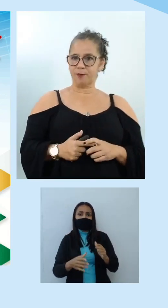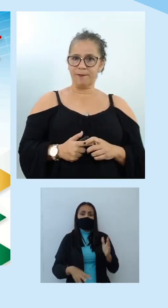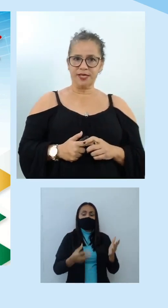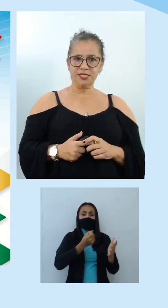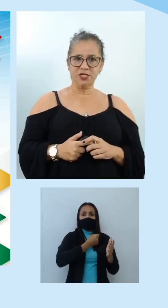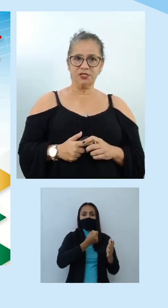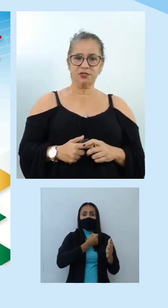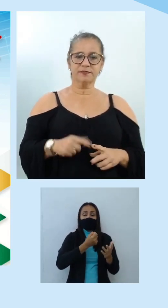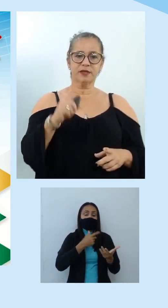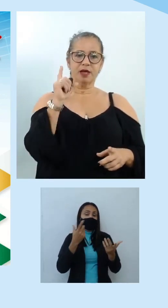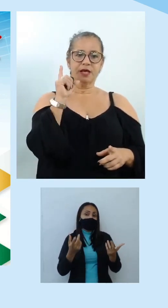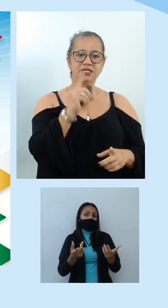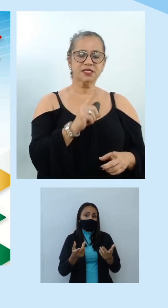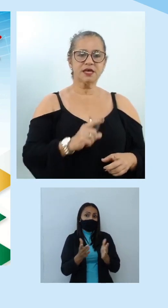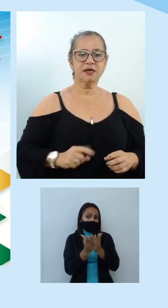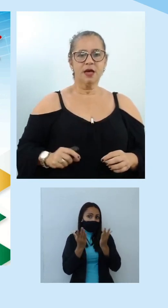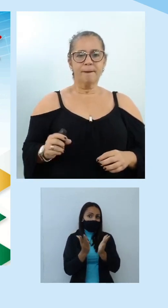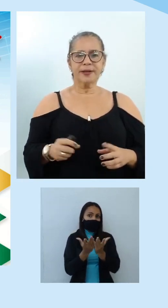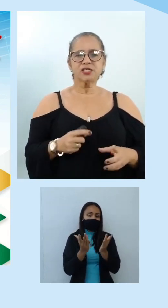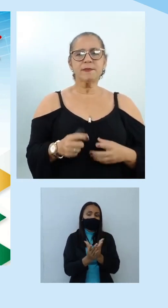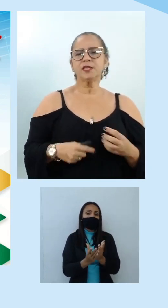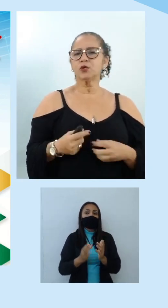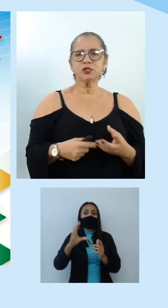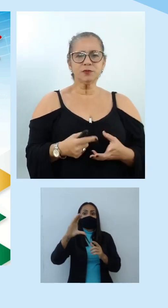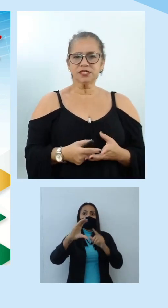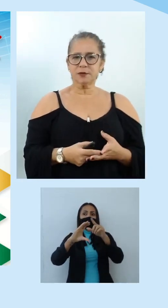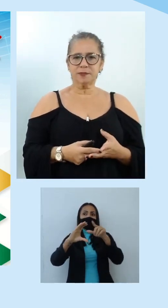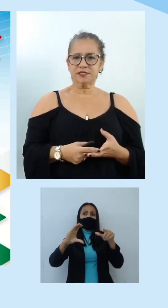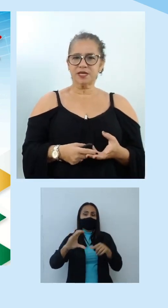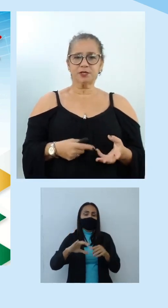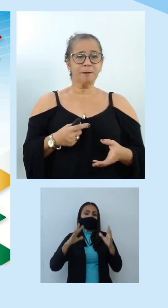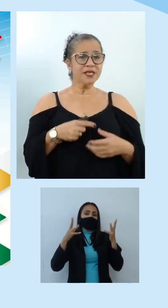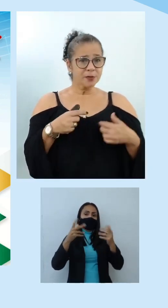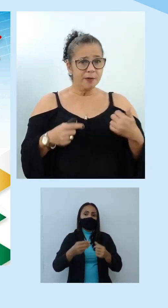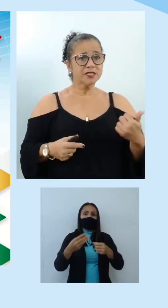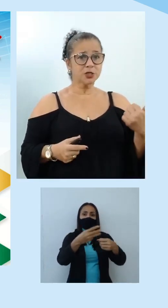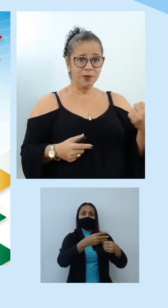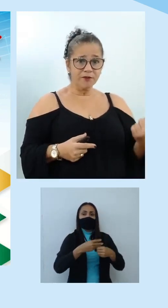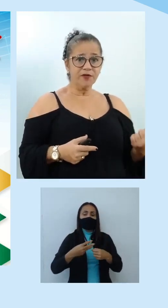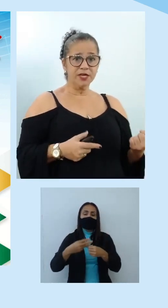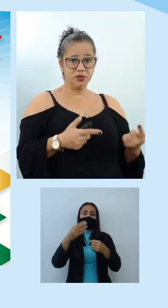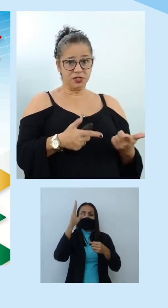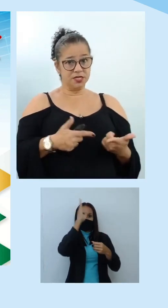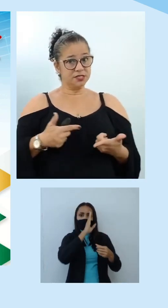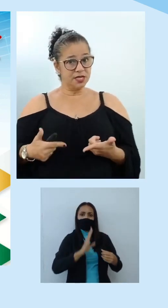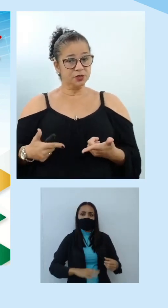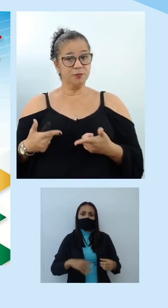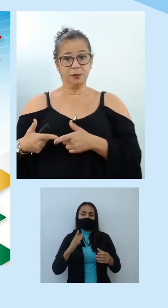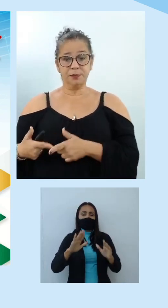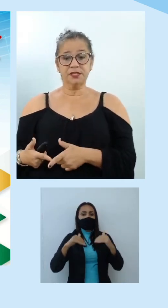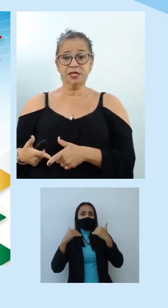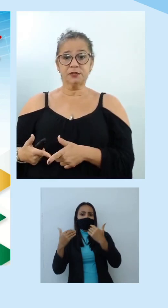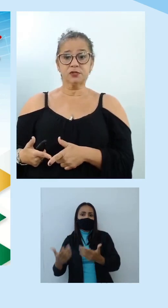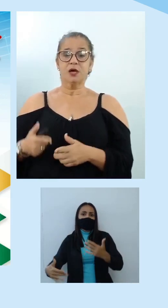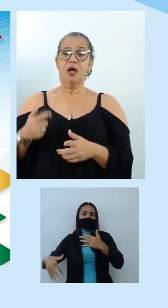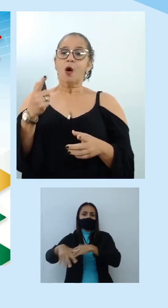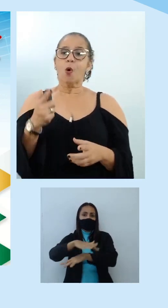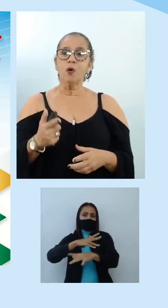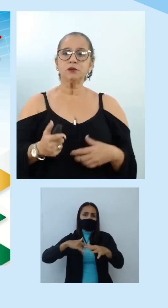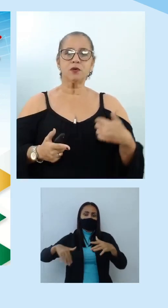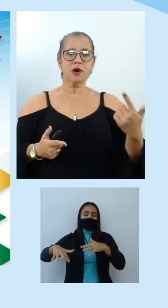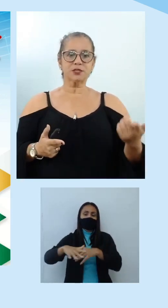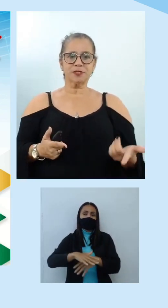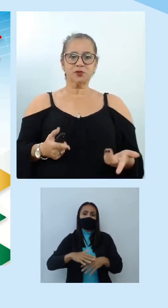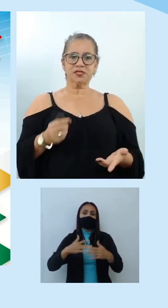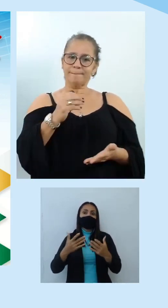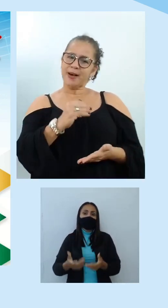situação de pobreza, gente. C. Praticamente todos os municípios brasileiros, principalmente as periferias dos grandes centros metropolitanos,